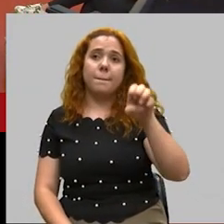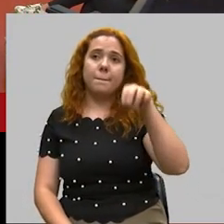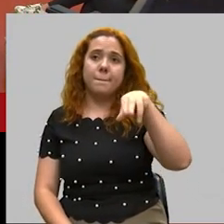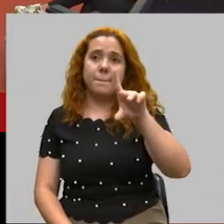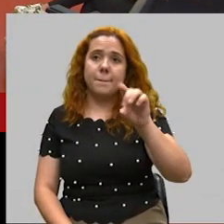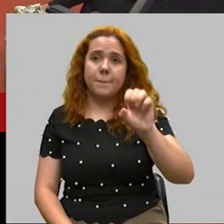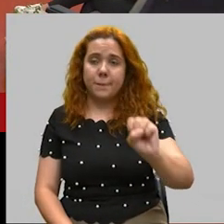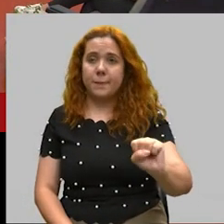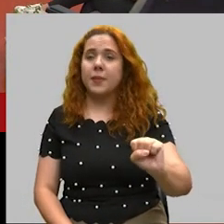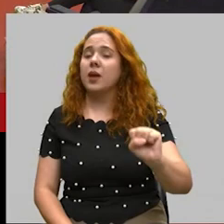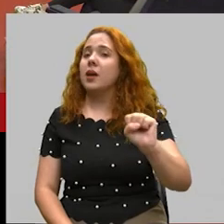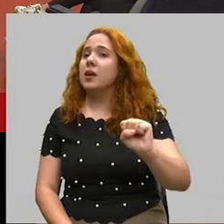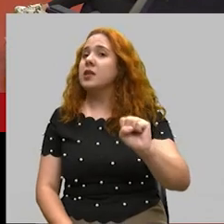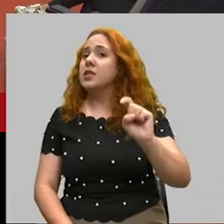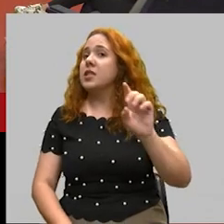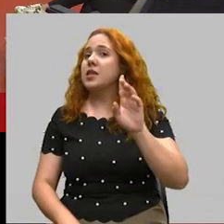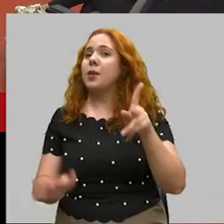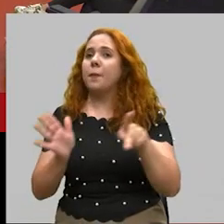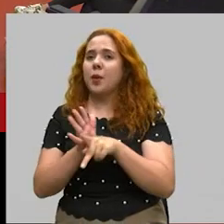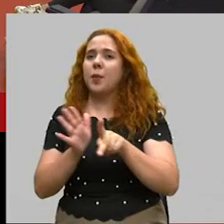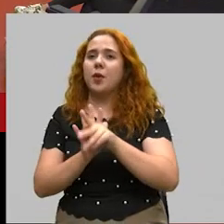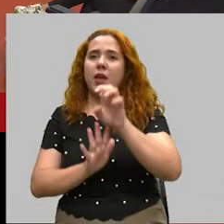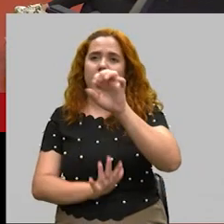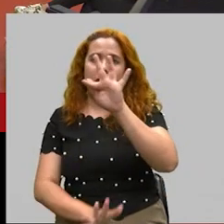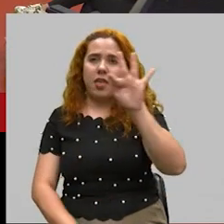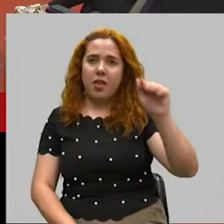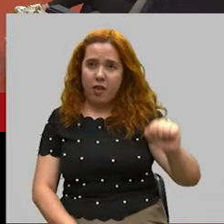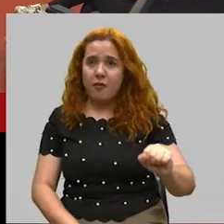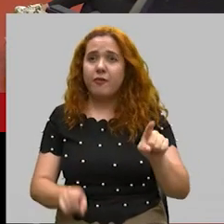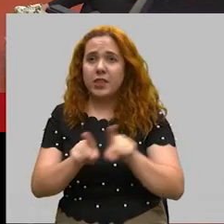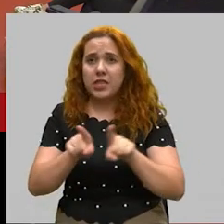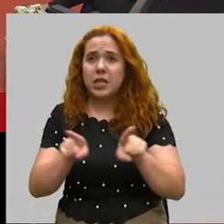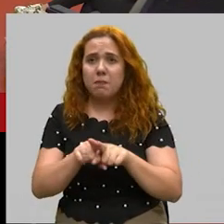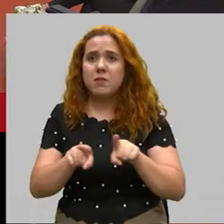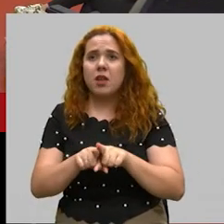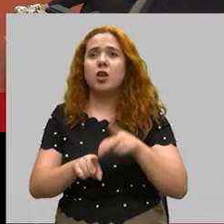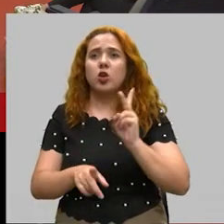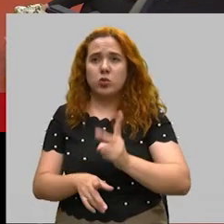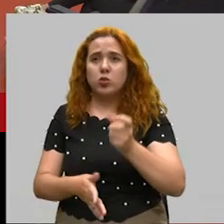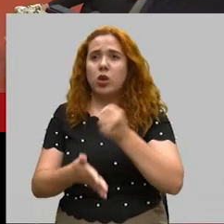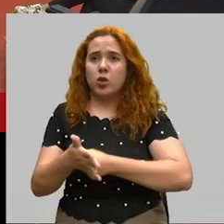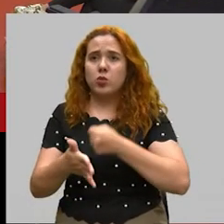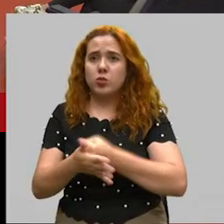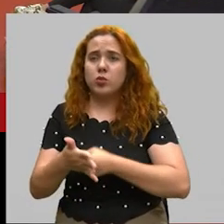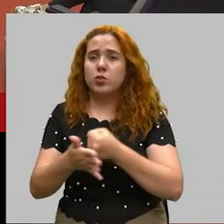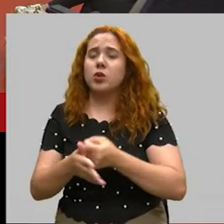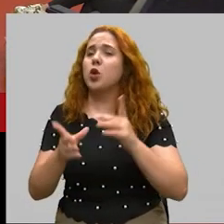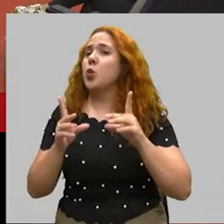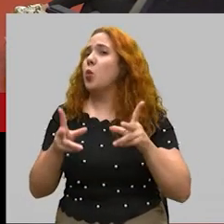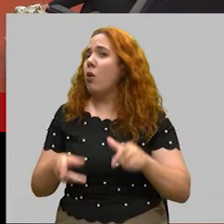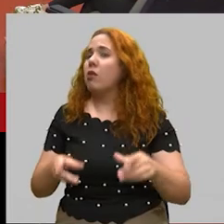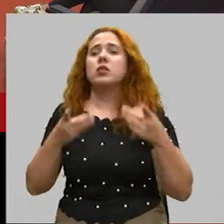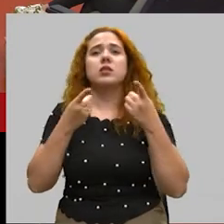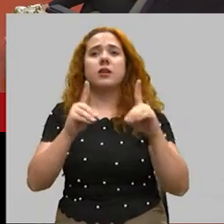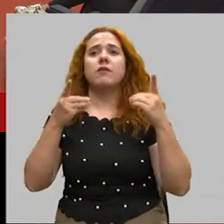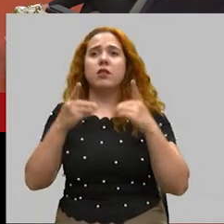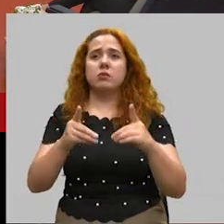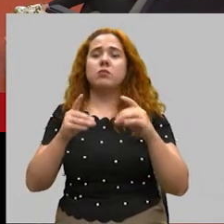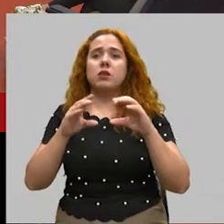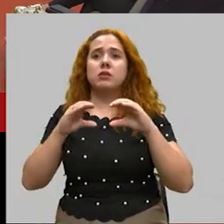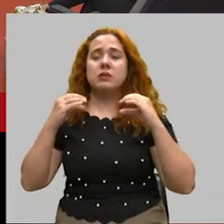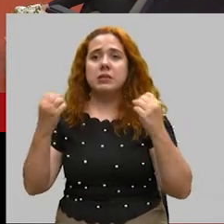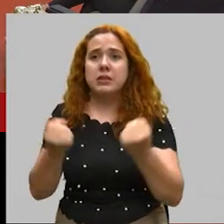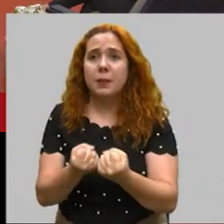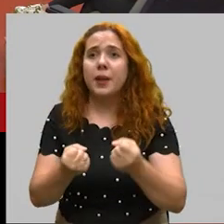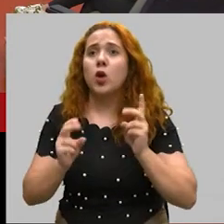lá em Itueta e que agora tá retomando essa luta que ess debate público Esse seminário sirva para